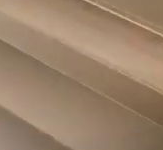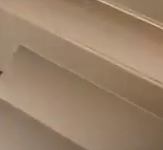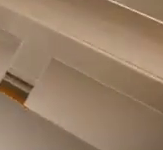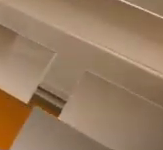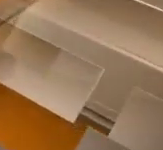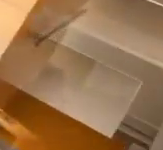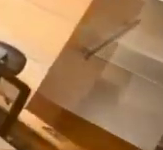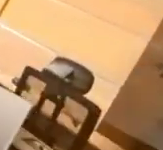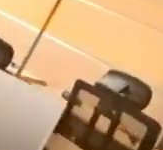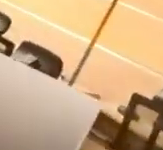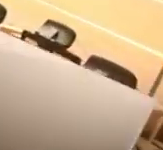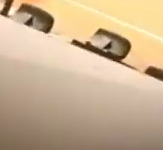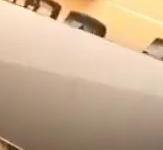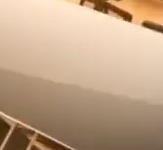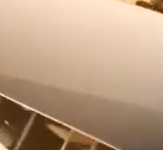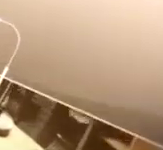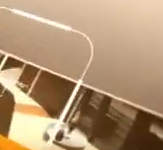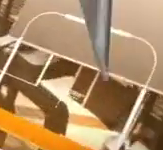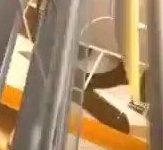fala